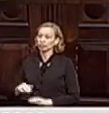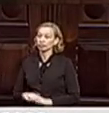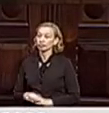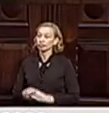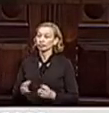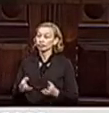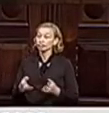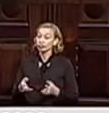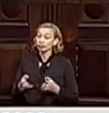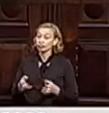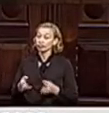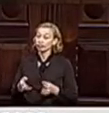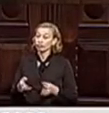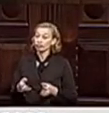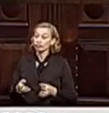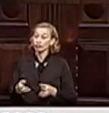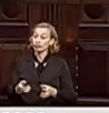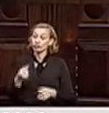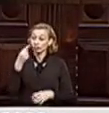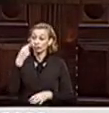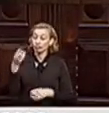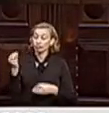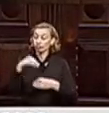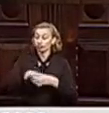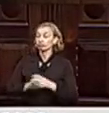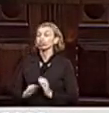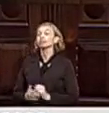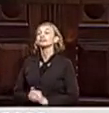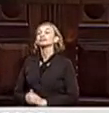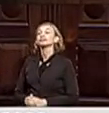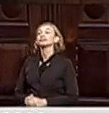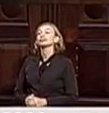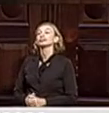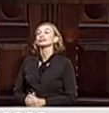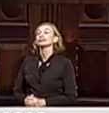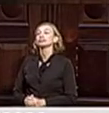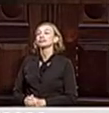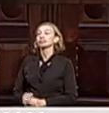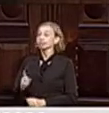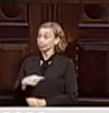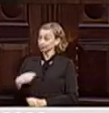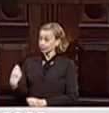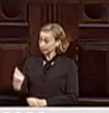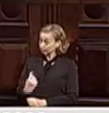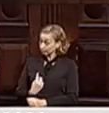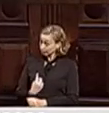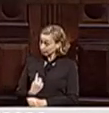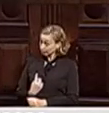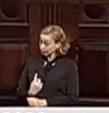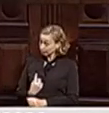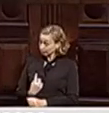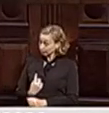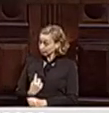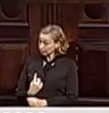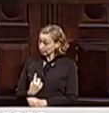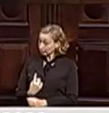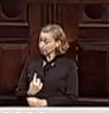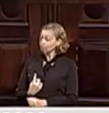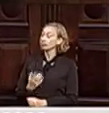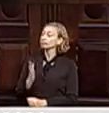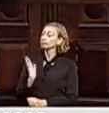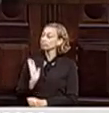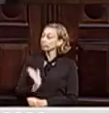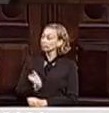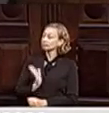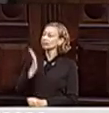votação no Supremo Tribunal Federal. E nós, naquela época, já